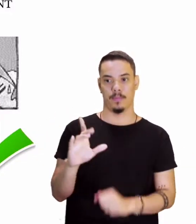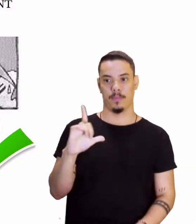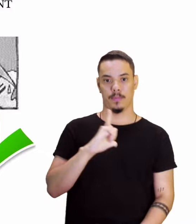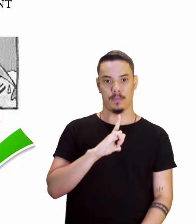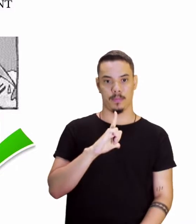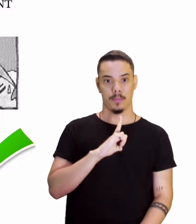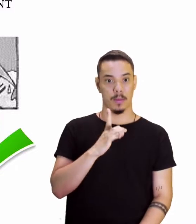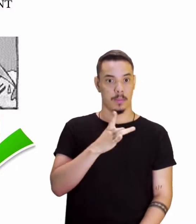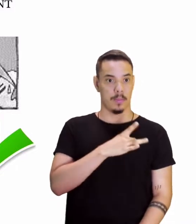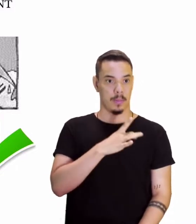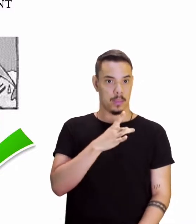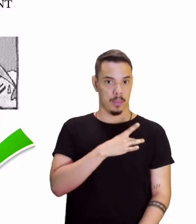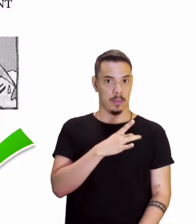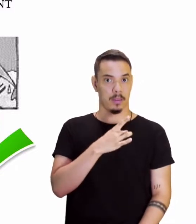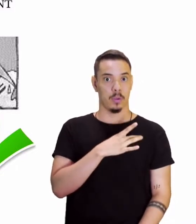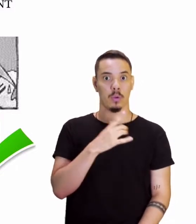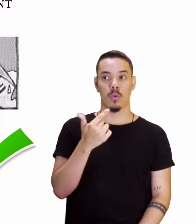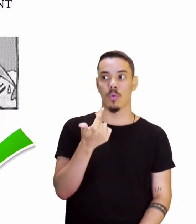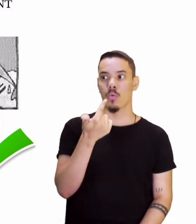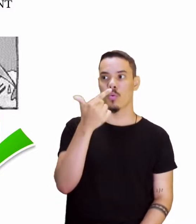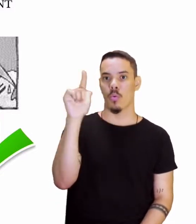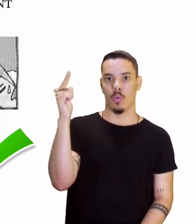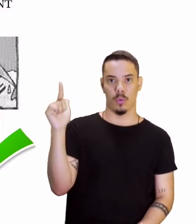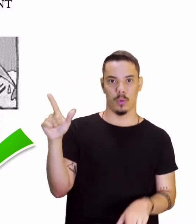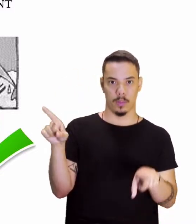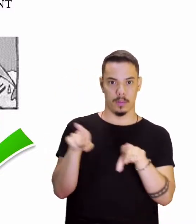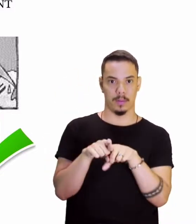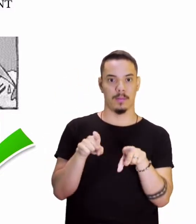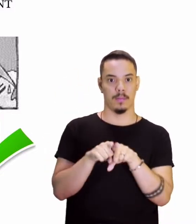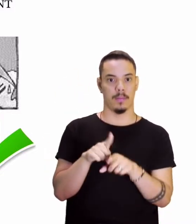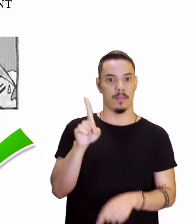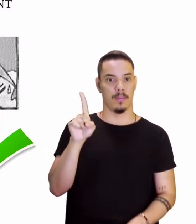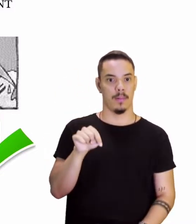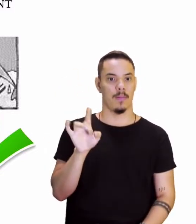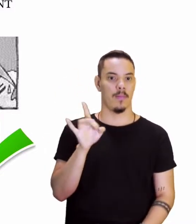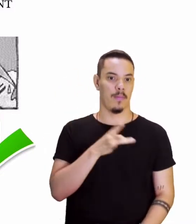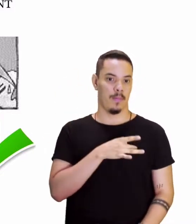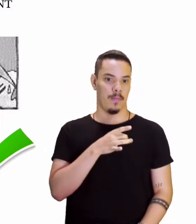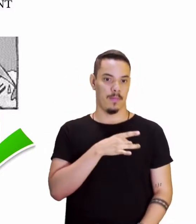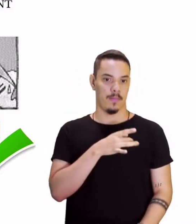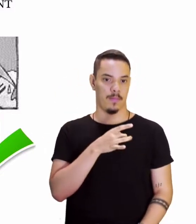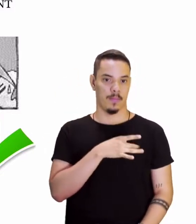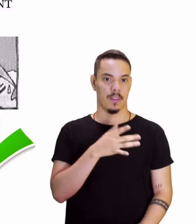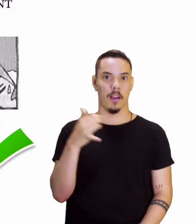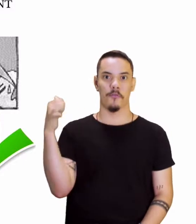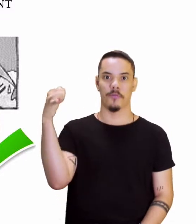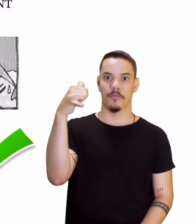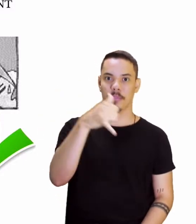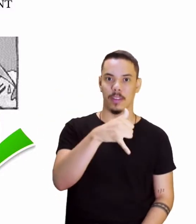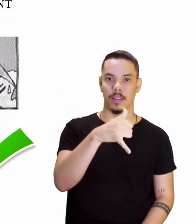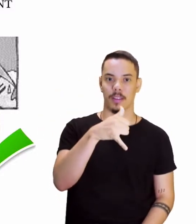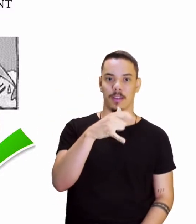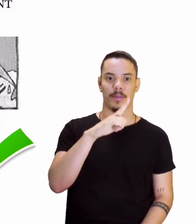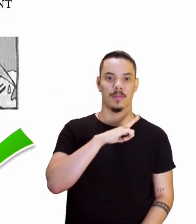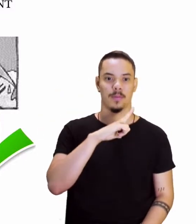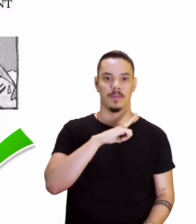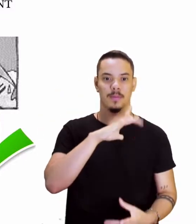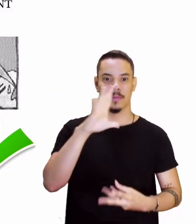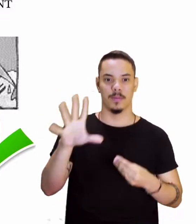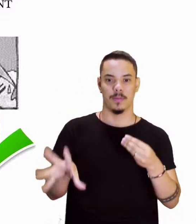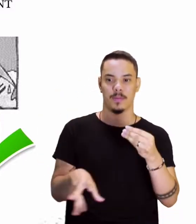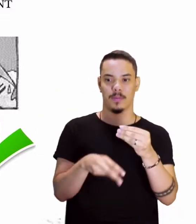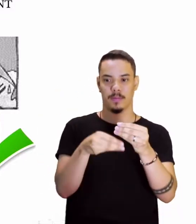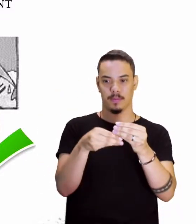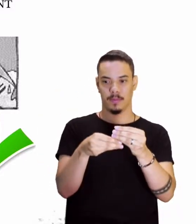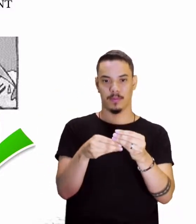a palavra medo, o restante, tá certo? Do medo, de avião, tá completando o sentido